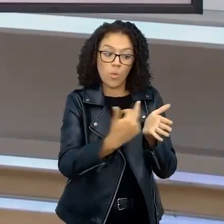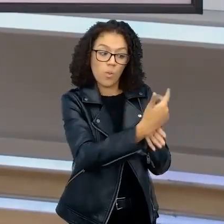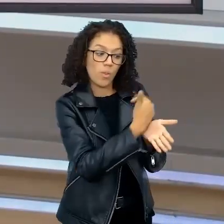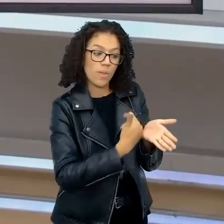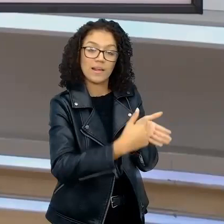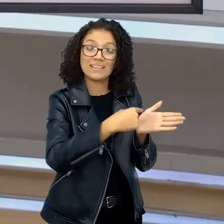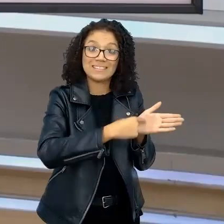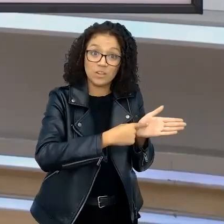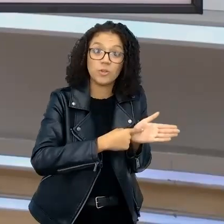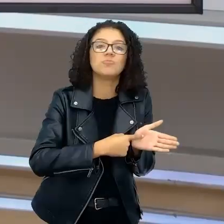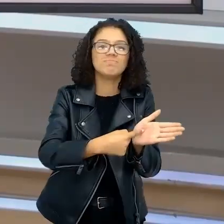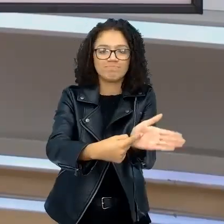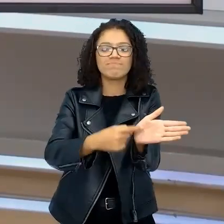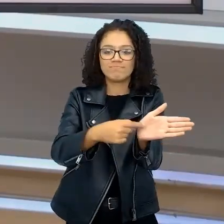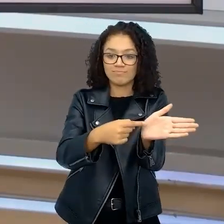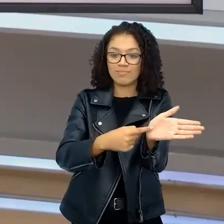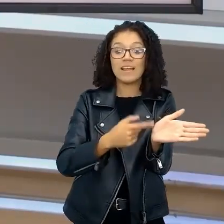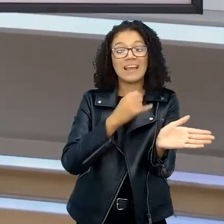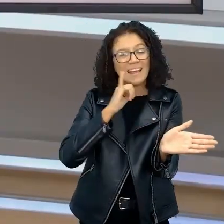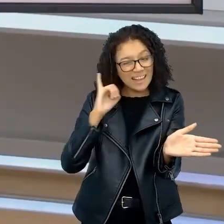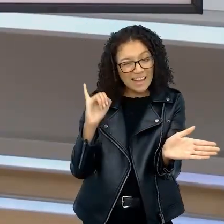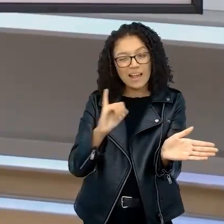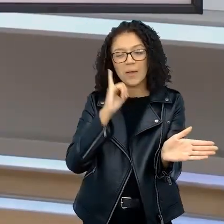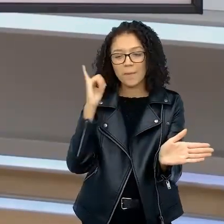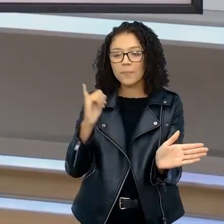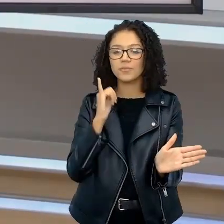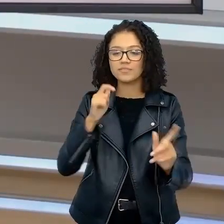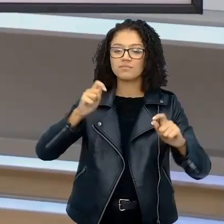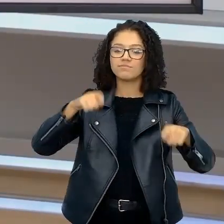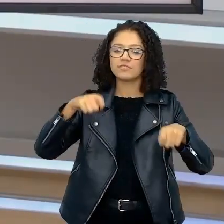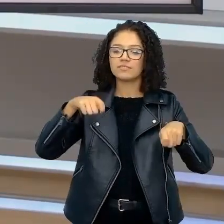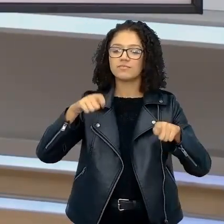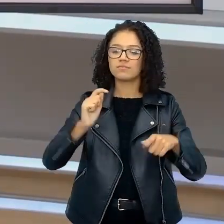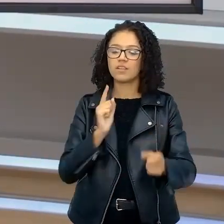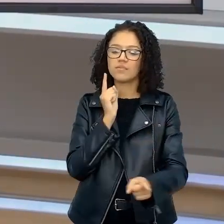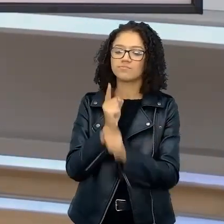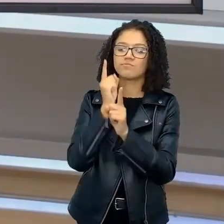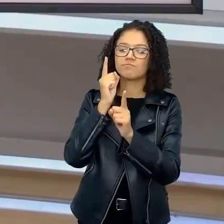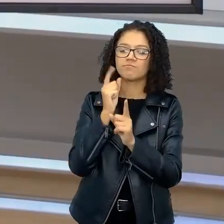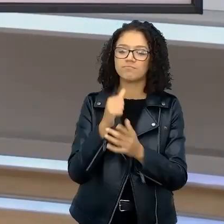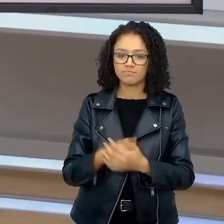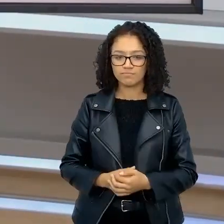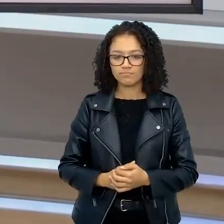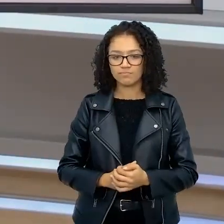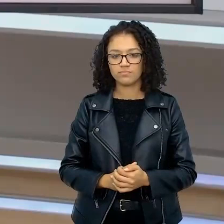essas crianças é uma forma da gente também conseguir identificar uma possível situação de violência.